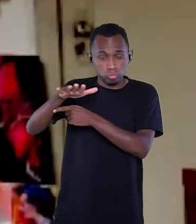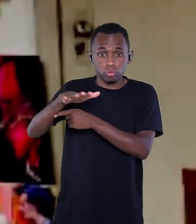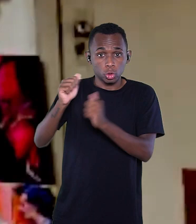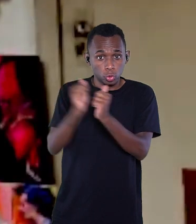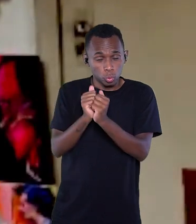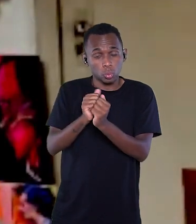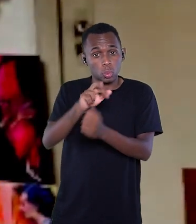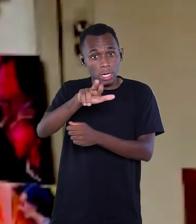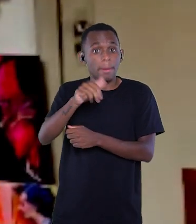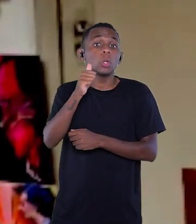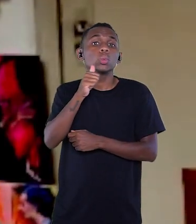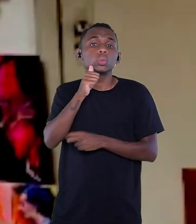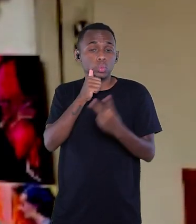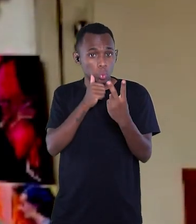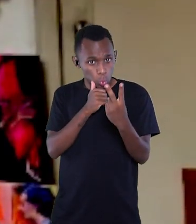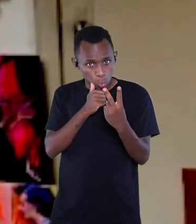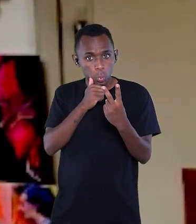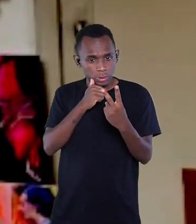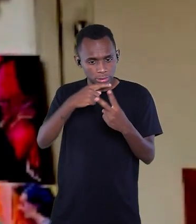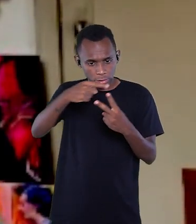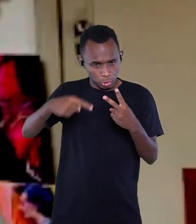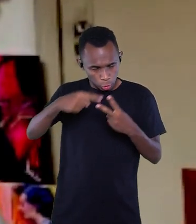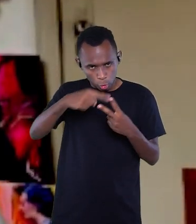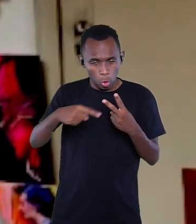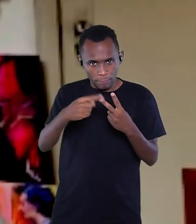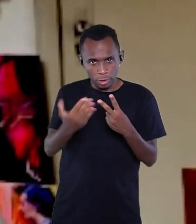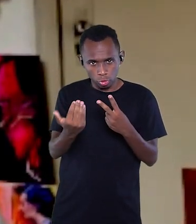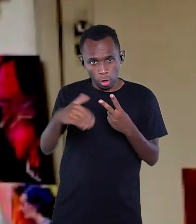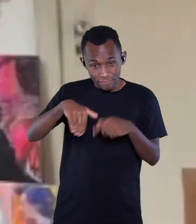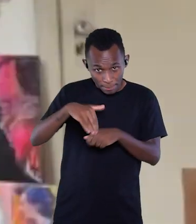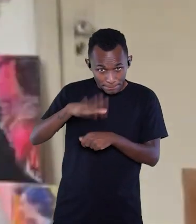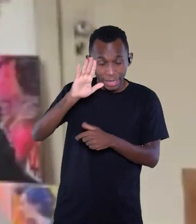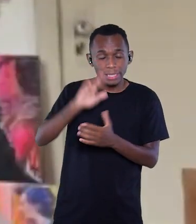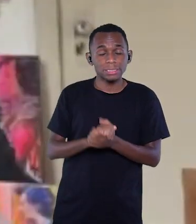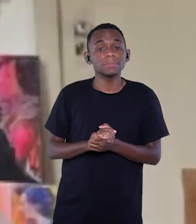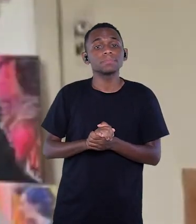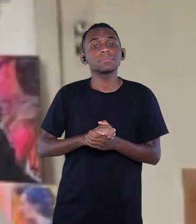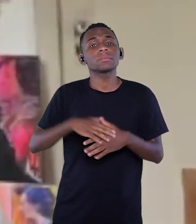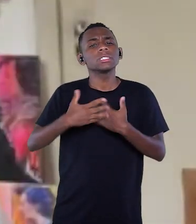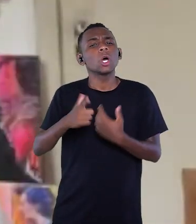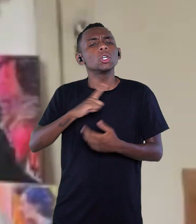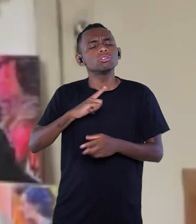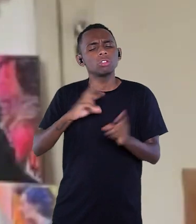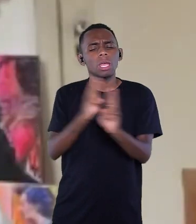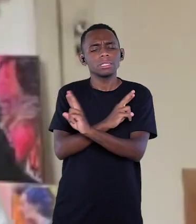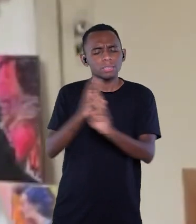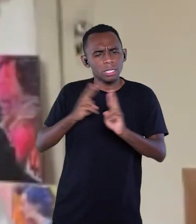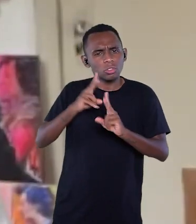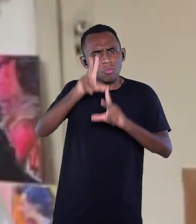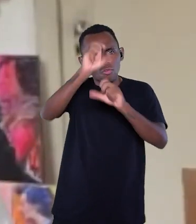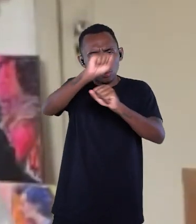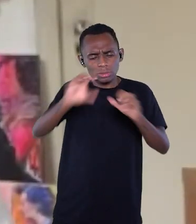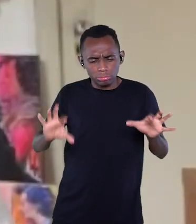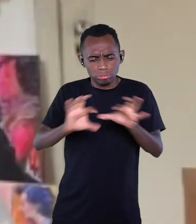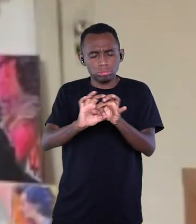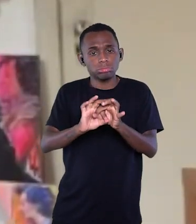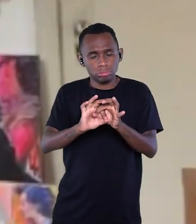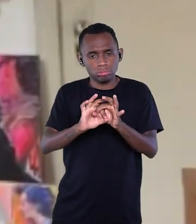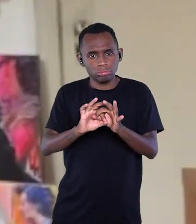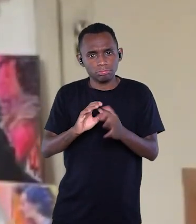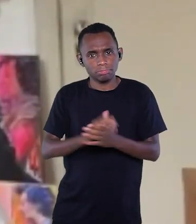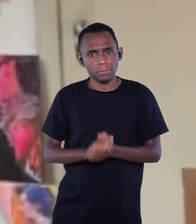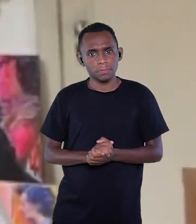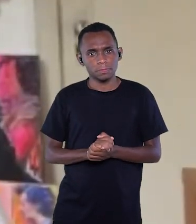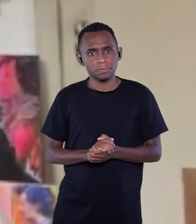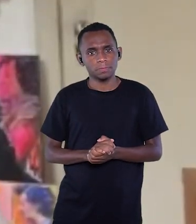irmãs próximas, né? Tenho 2 irmãs mais novas, e a gente tinha essa relação, assim, forte, principalmente a minha irmã Lígia,